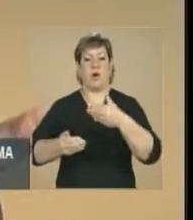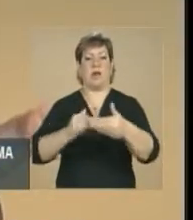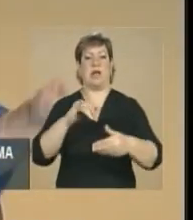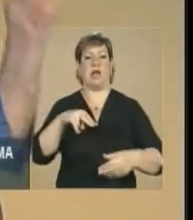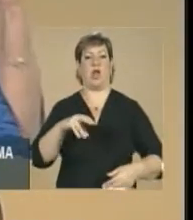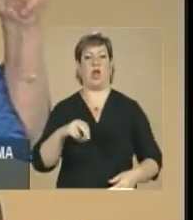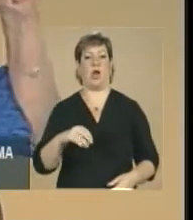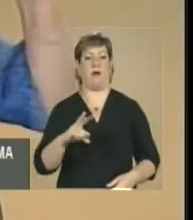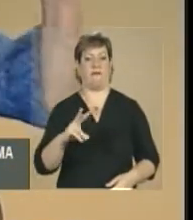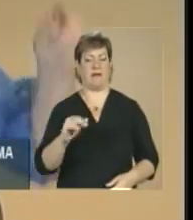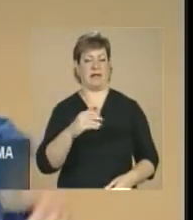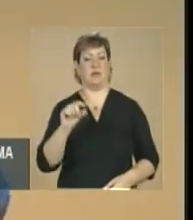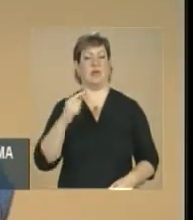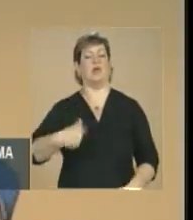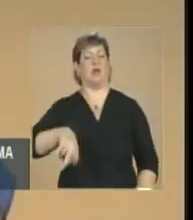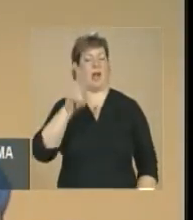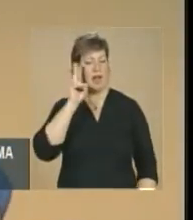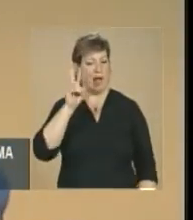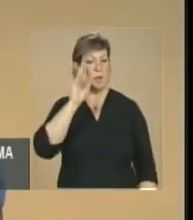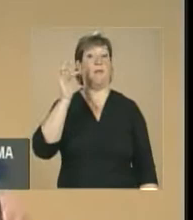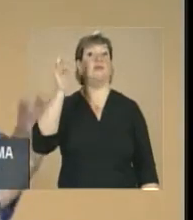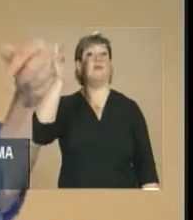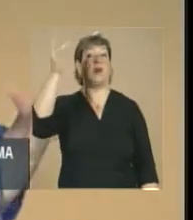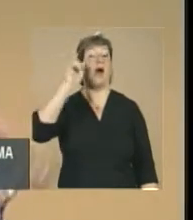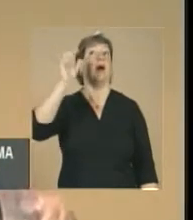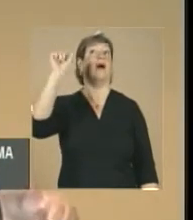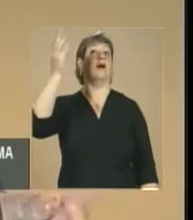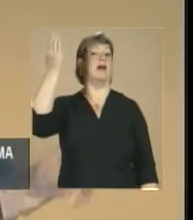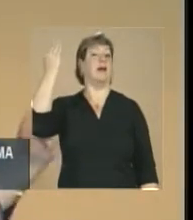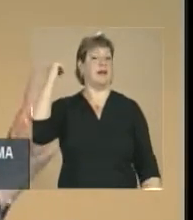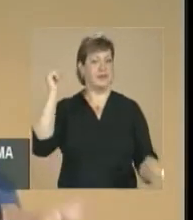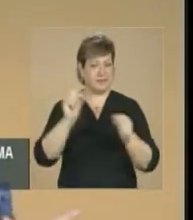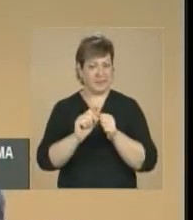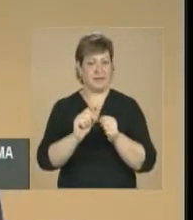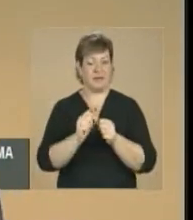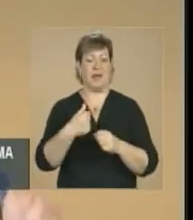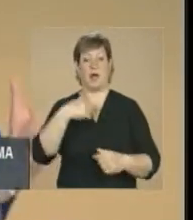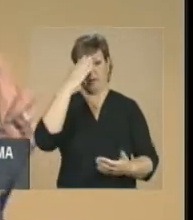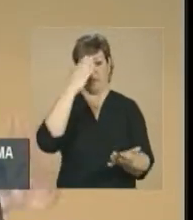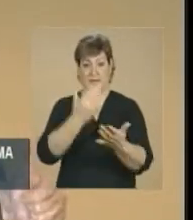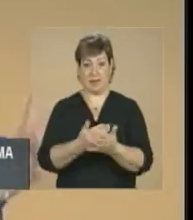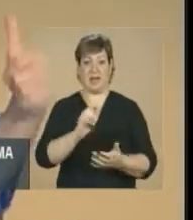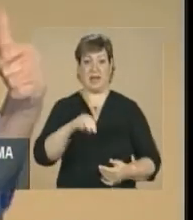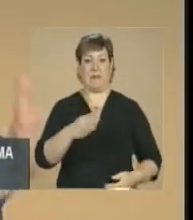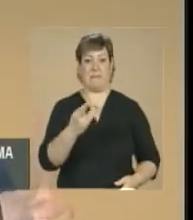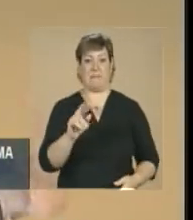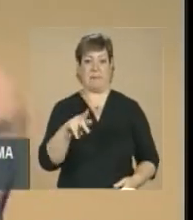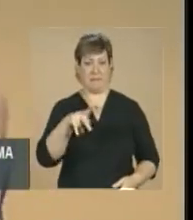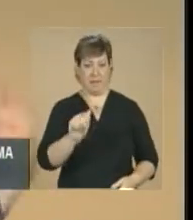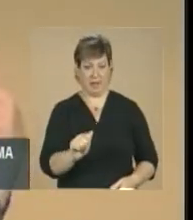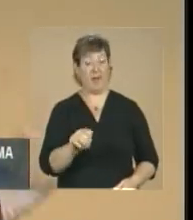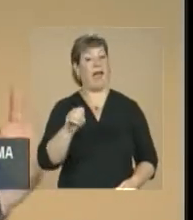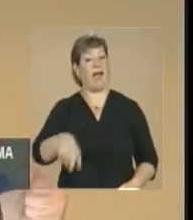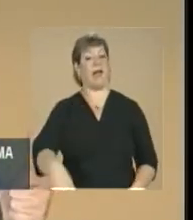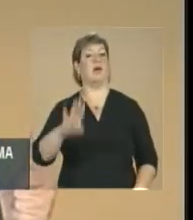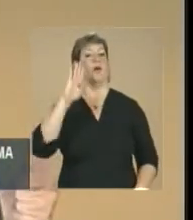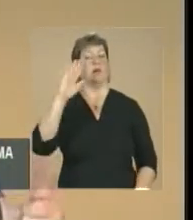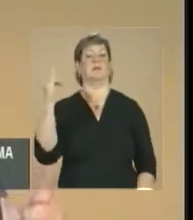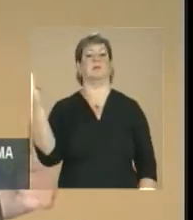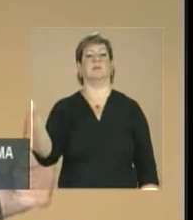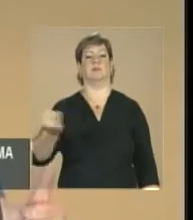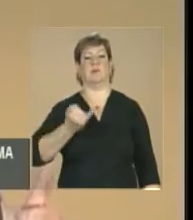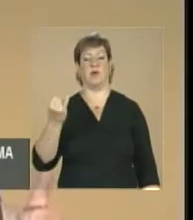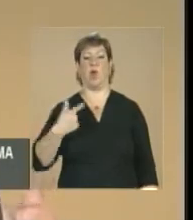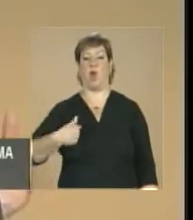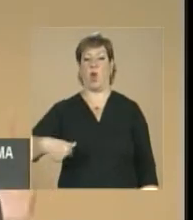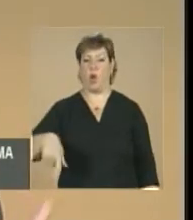que nós lembraremos no futuro. E acredito que a Embrap é um elemento fundamental para